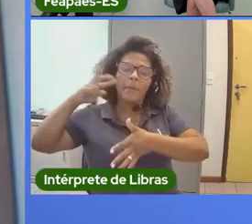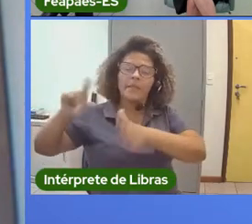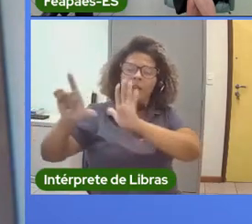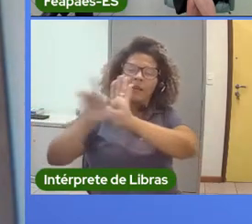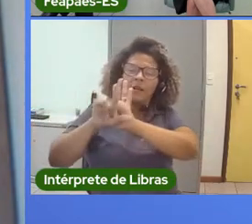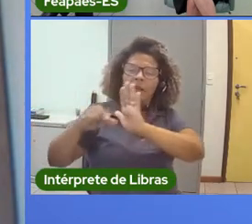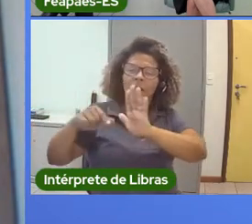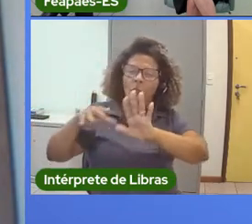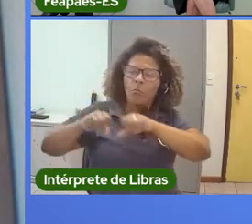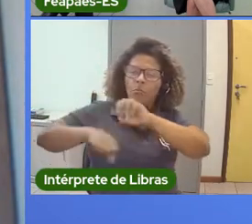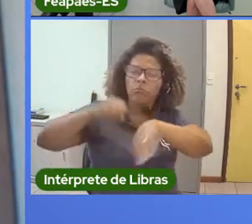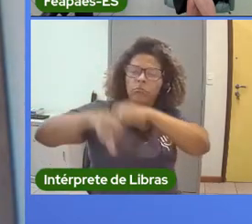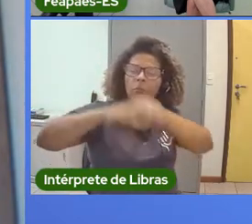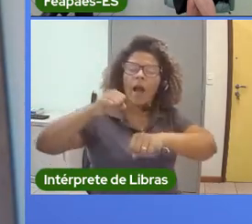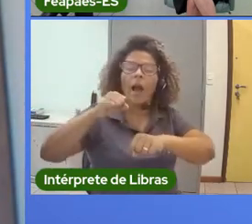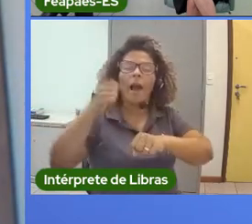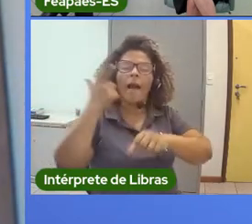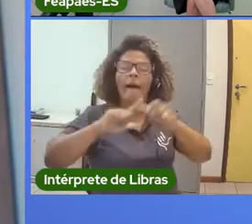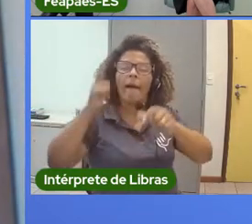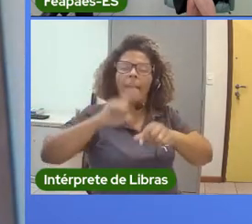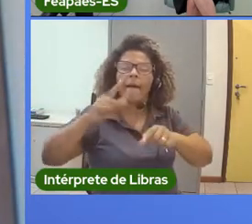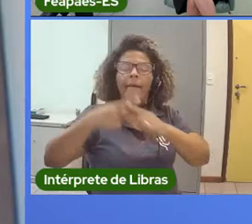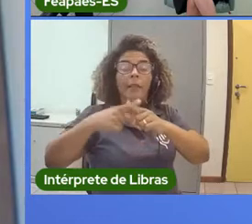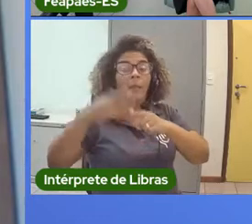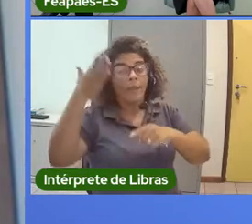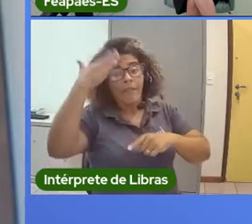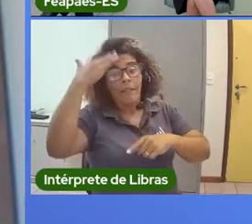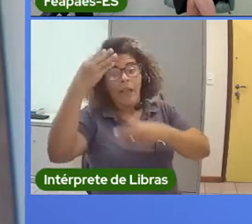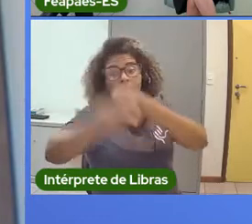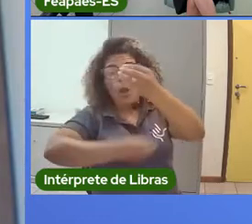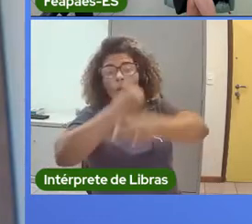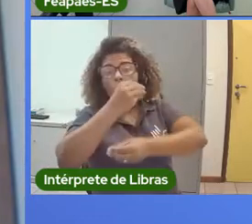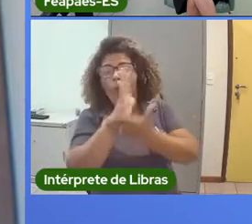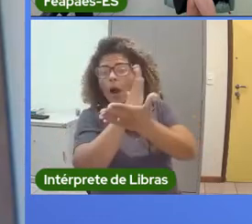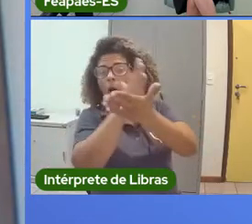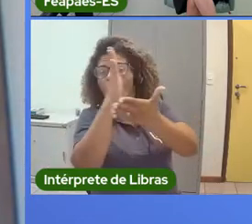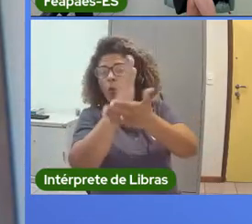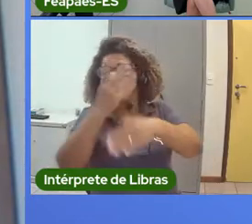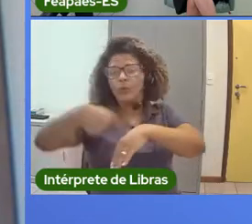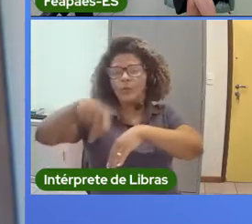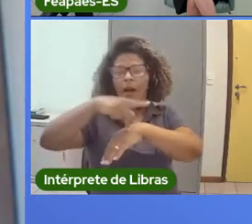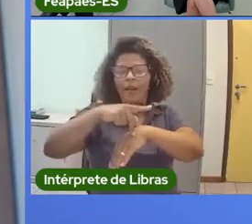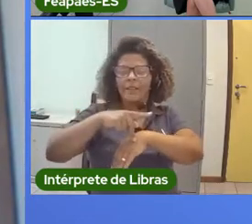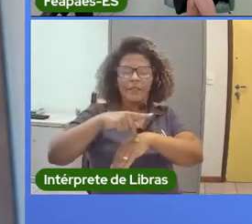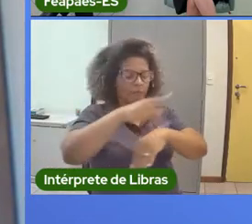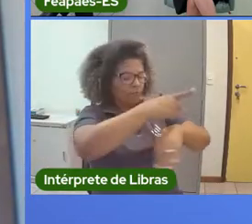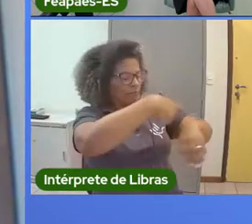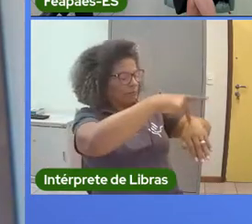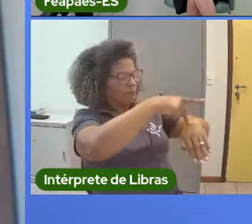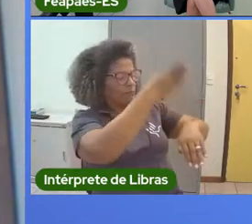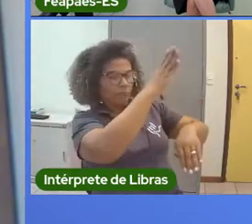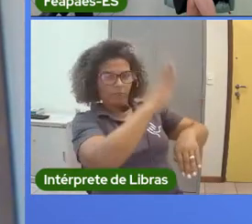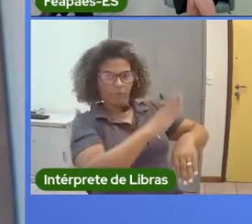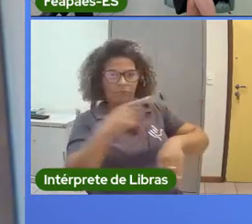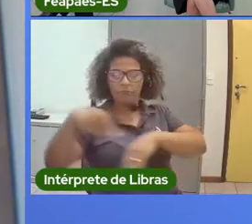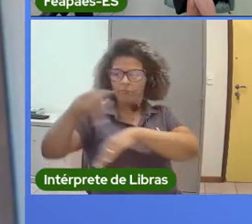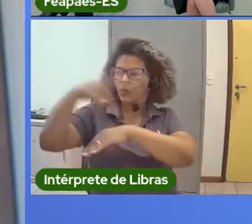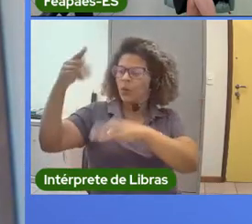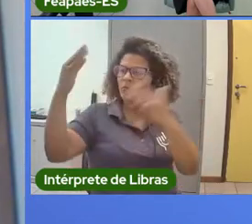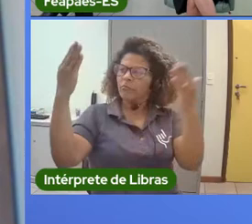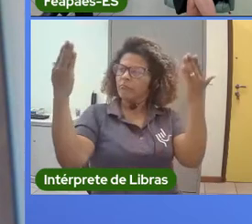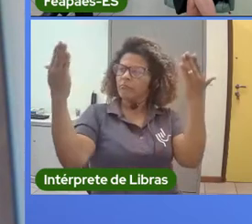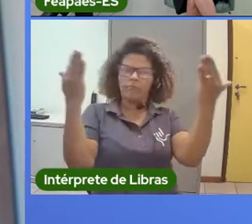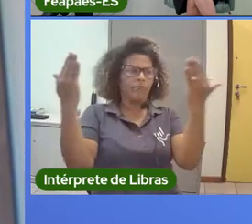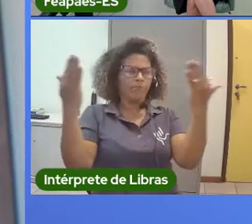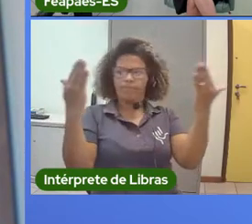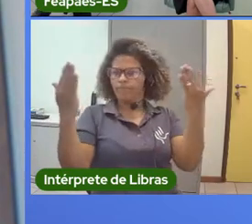alcançar, e entender um pouco como é que alguns países também encontram as suas soluções pode ser muito importante para